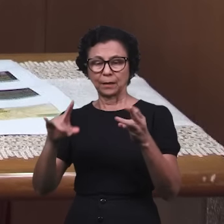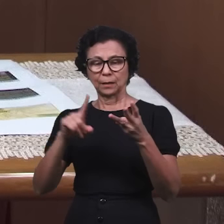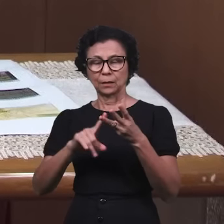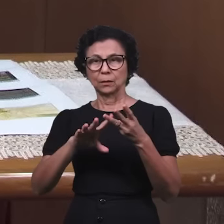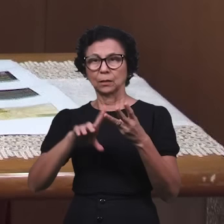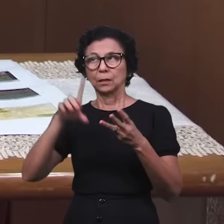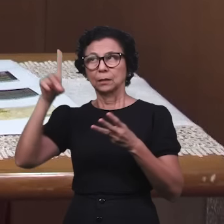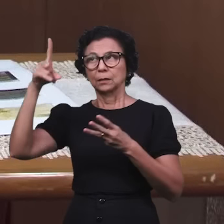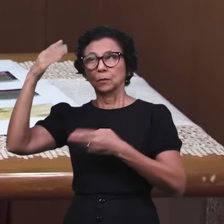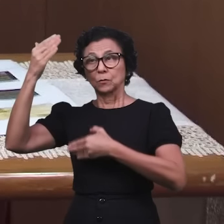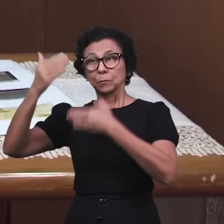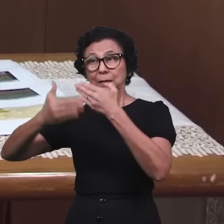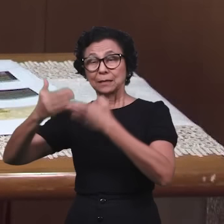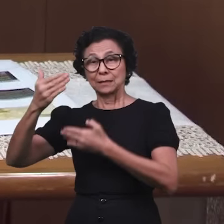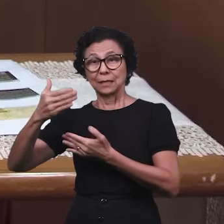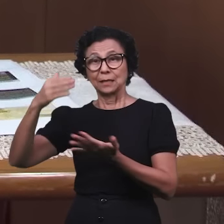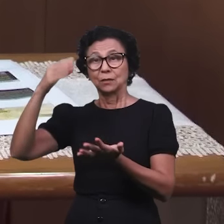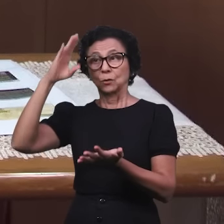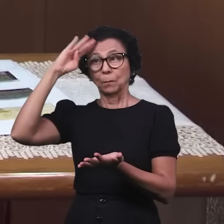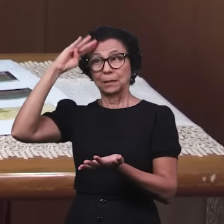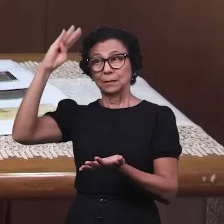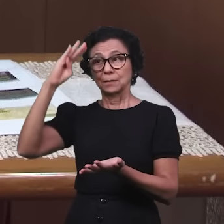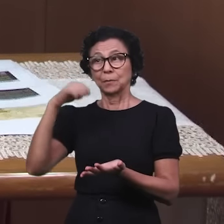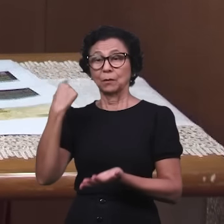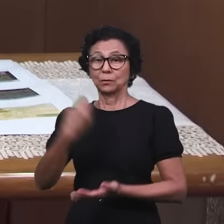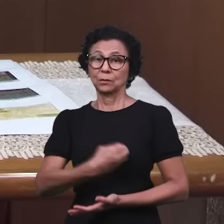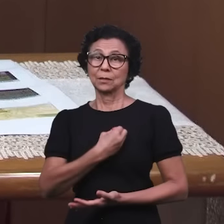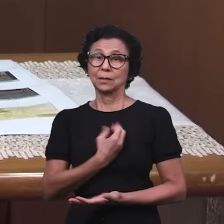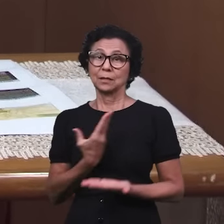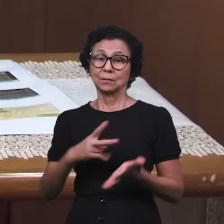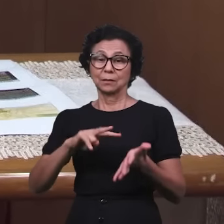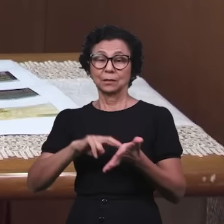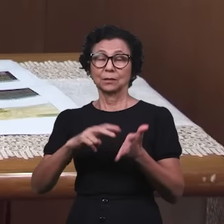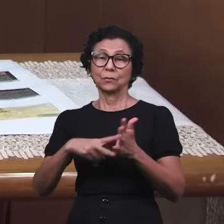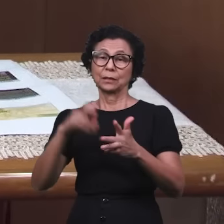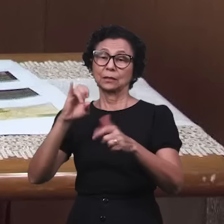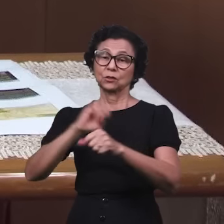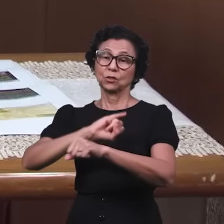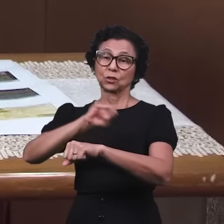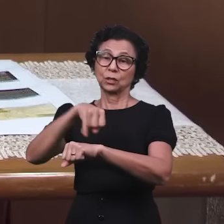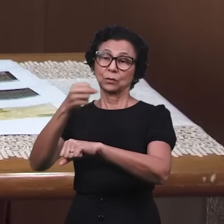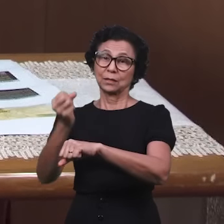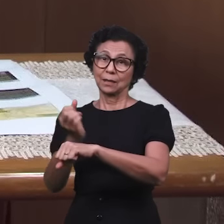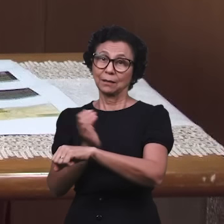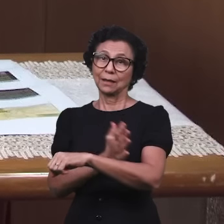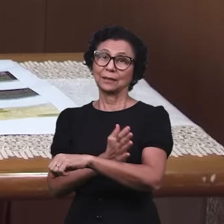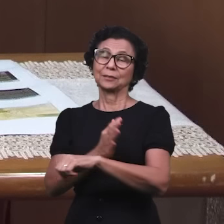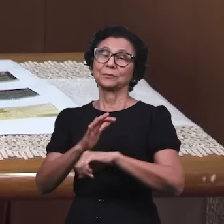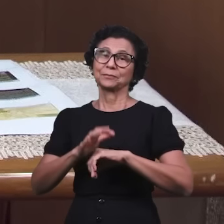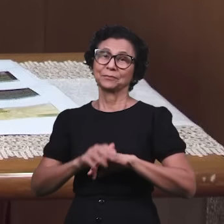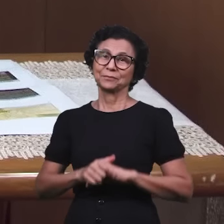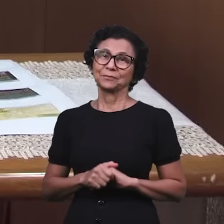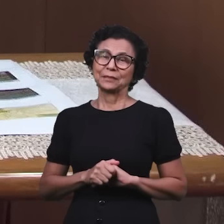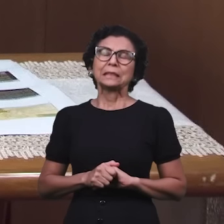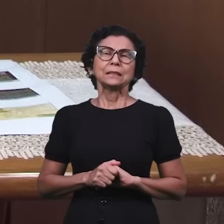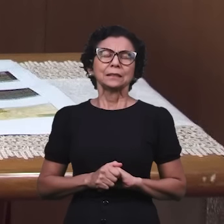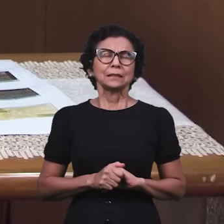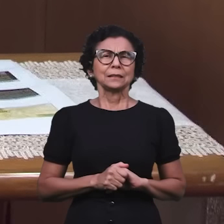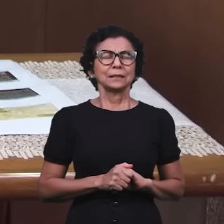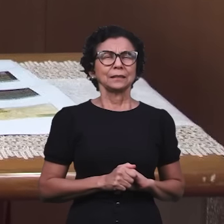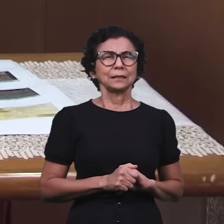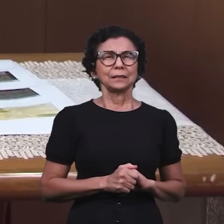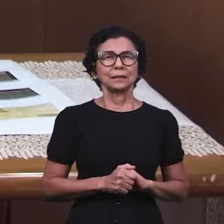como centro das nossas vidas, isto é Jerusalém. Por isso que no futuro o povo de